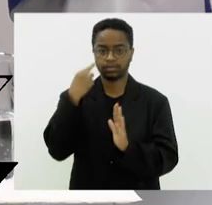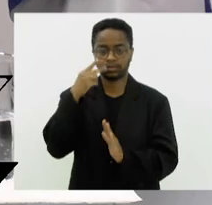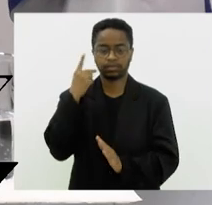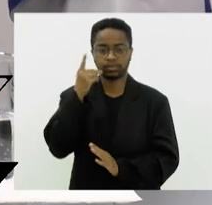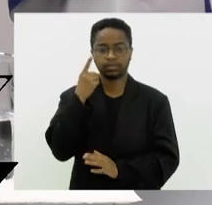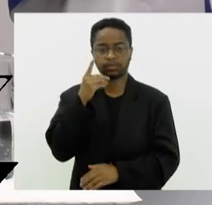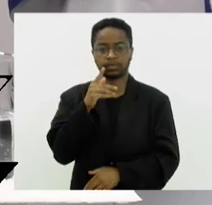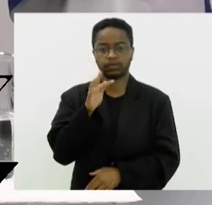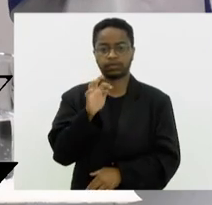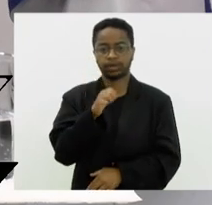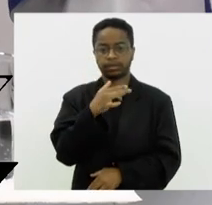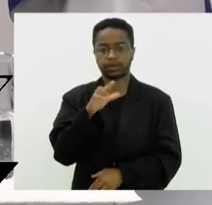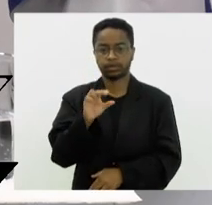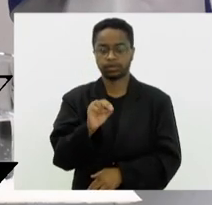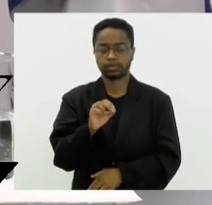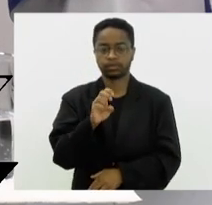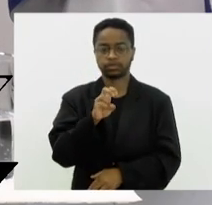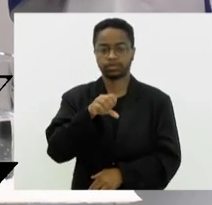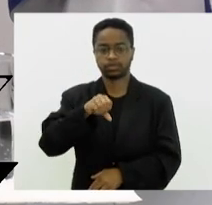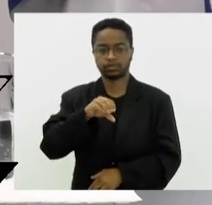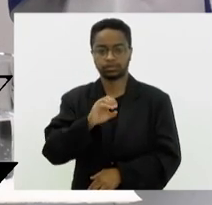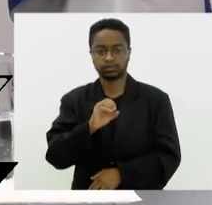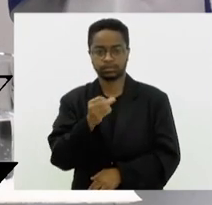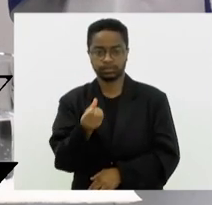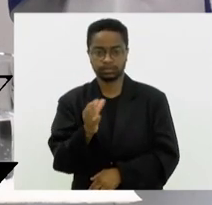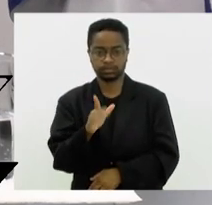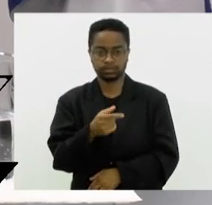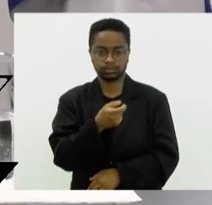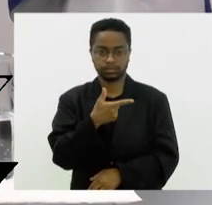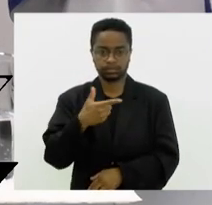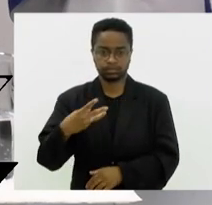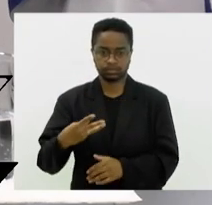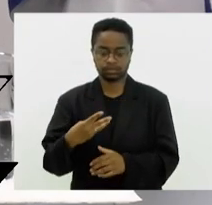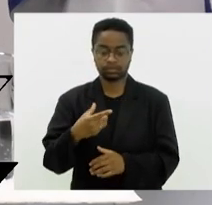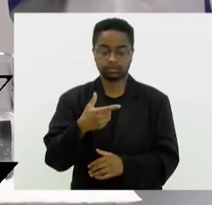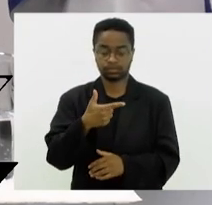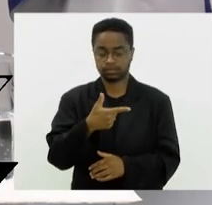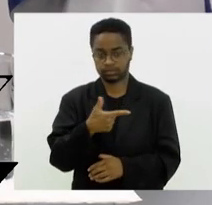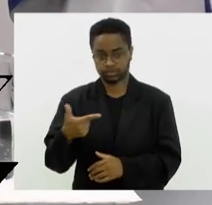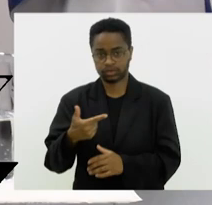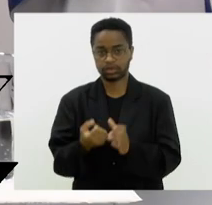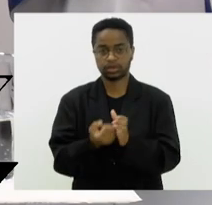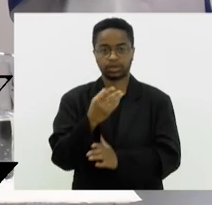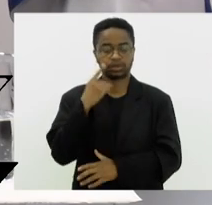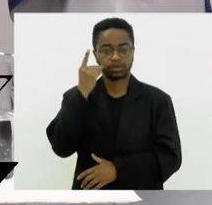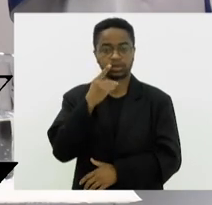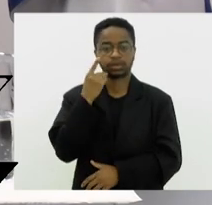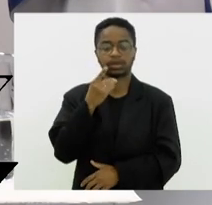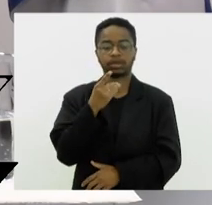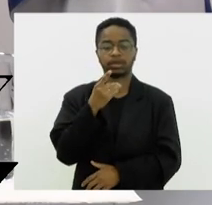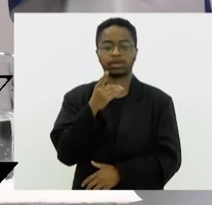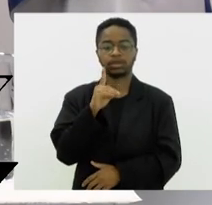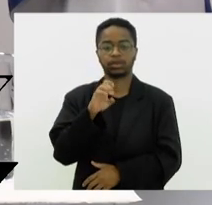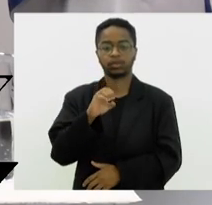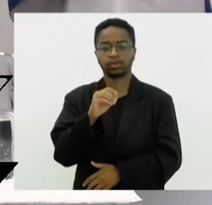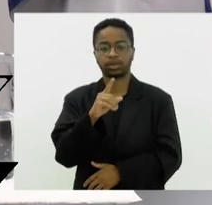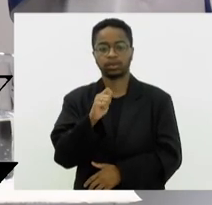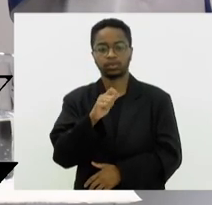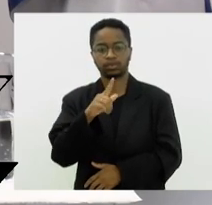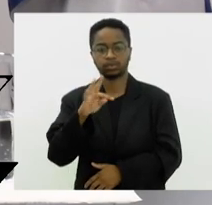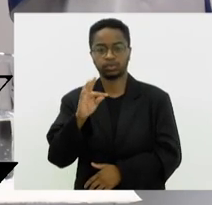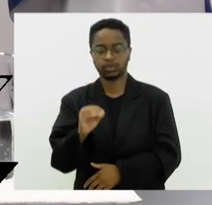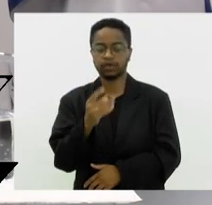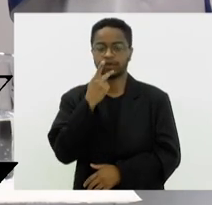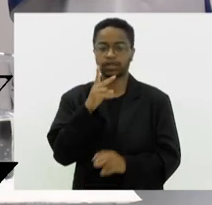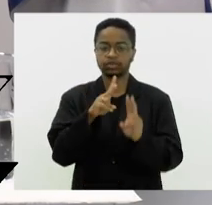Raves, 29 da pauta, PL 5906 de 22. Autoria do deputado Dr. Deodato, que institui o programa Imunidade em Dia nas Escolas, na Rede Pública